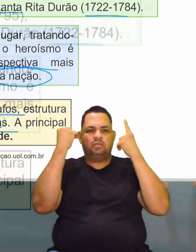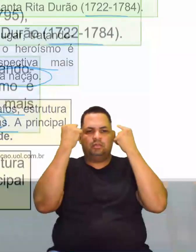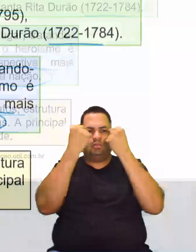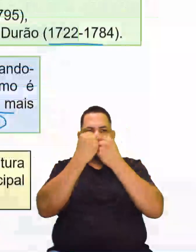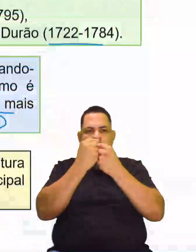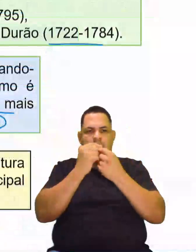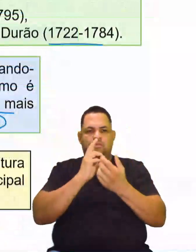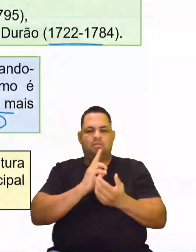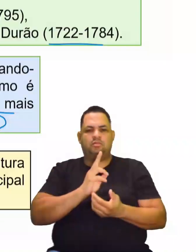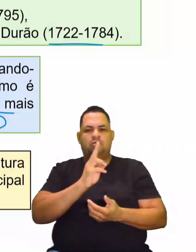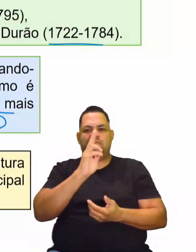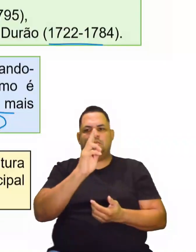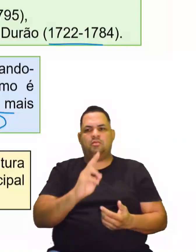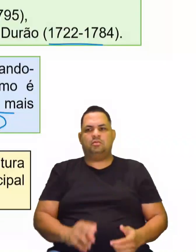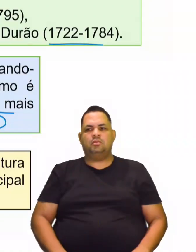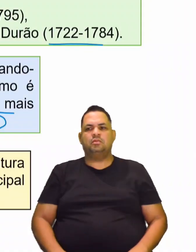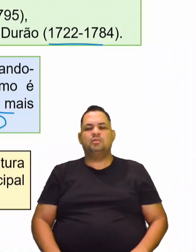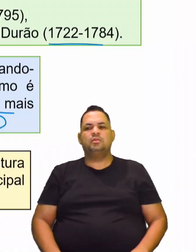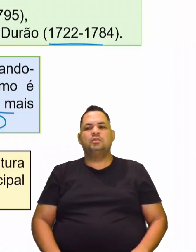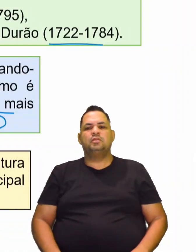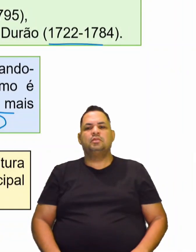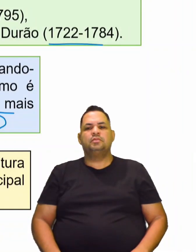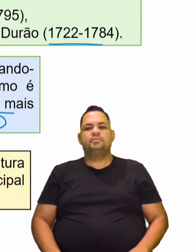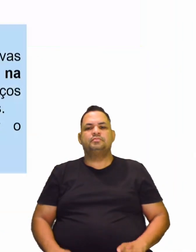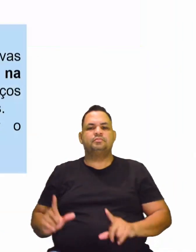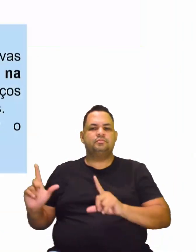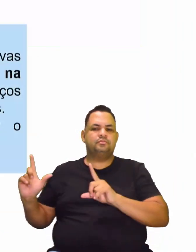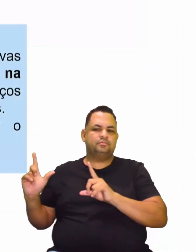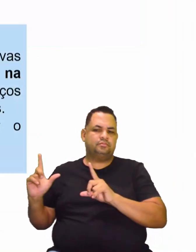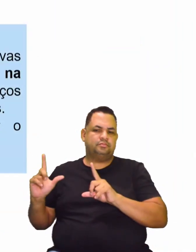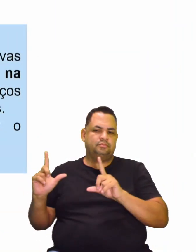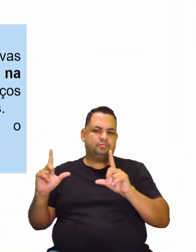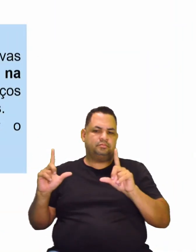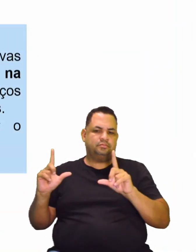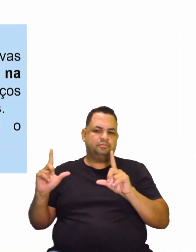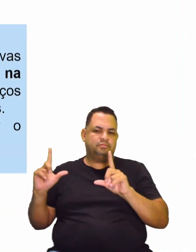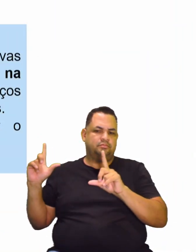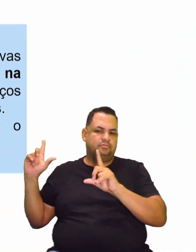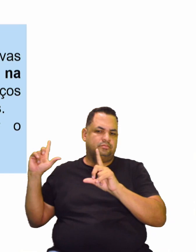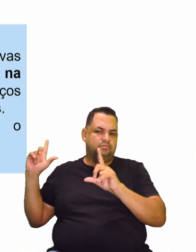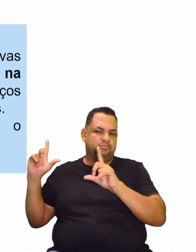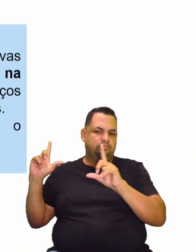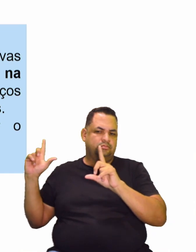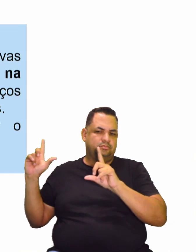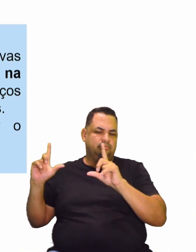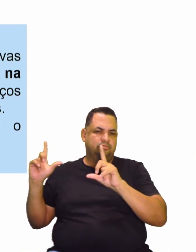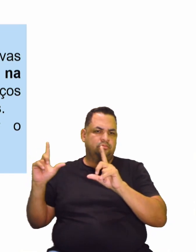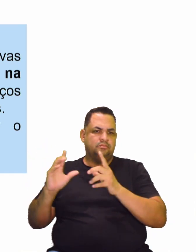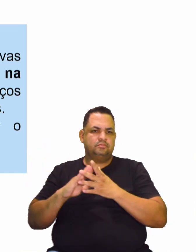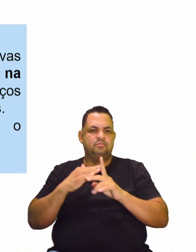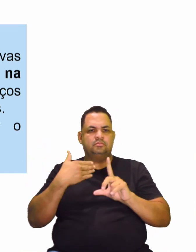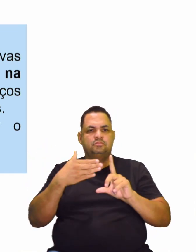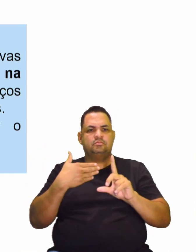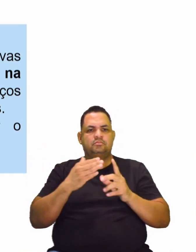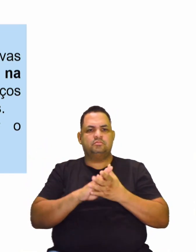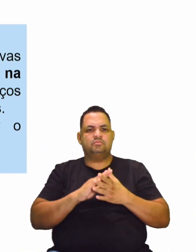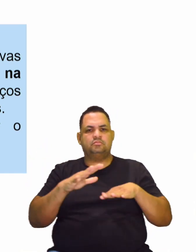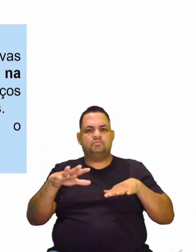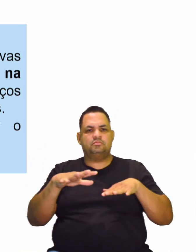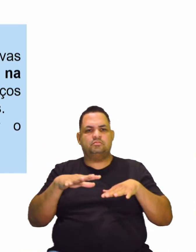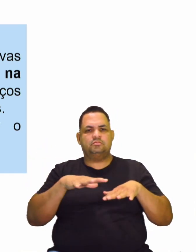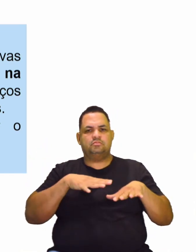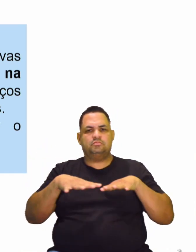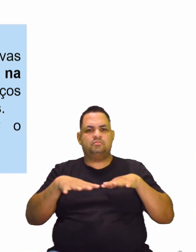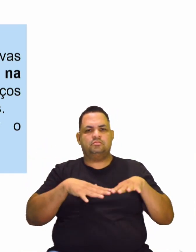dar continuidade? Vamos para a tela? Deixa eu ver o que eu trouxe mais para vocês. O movimento nas esculturas.